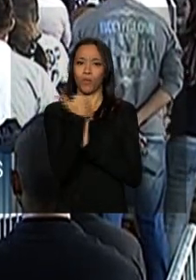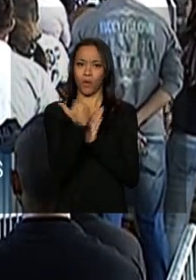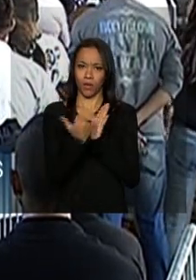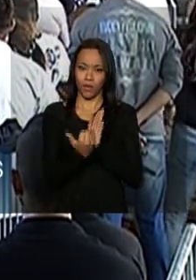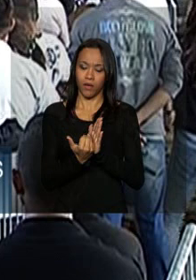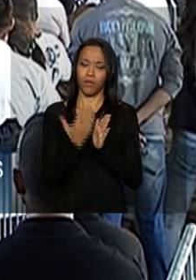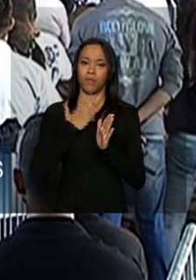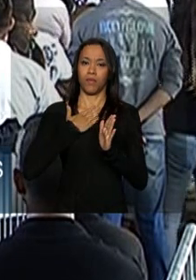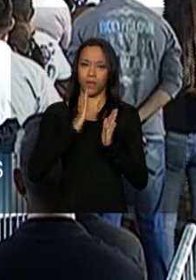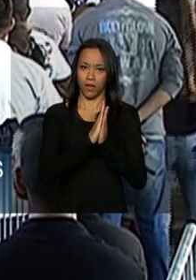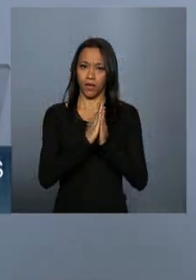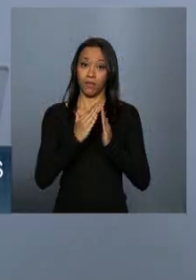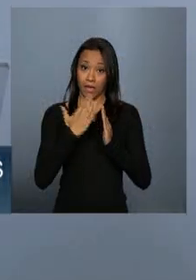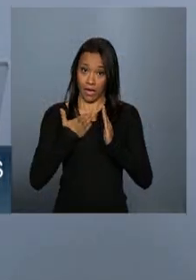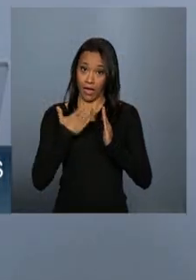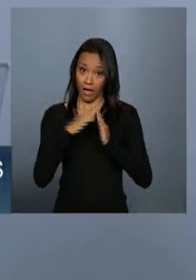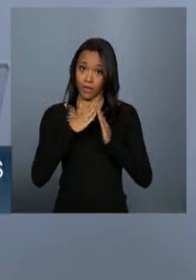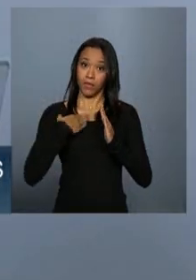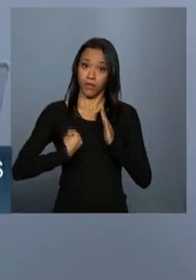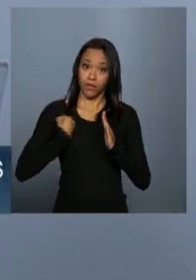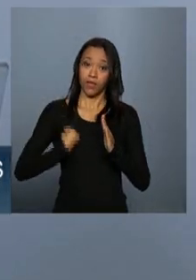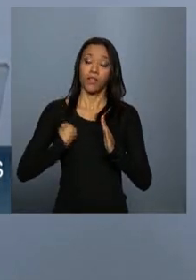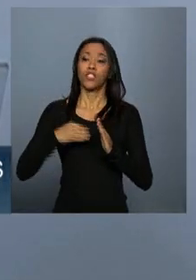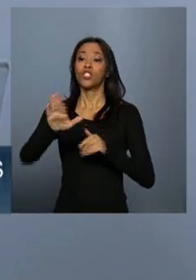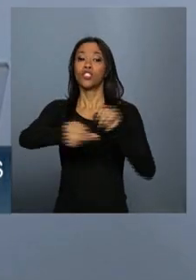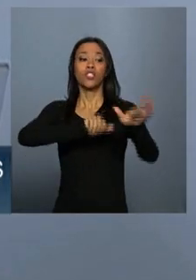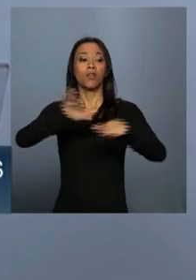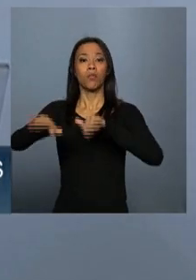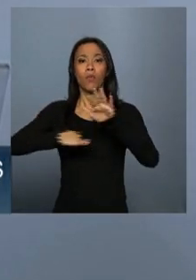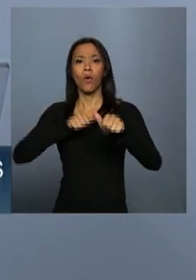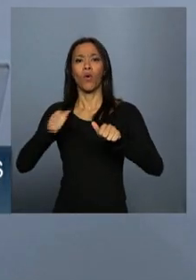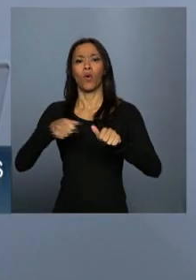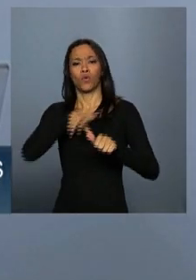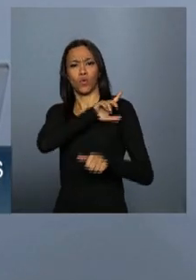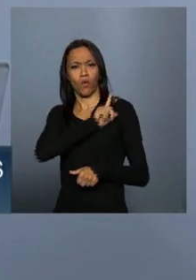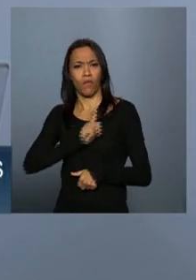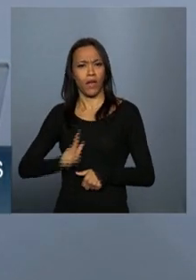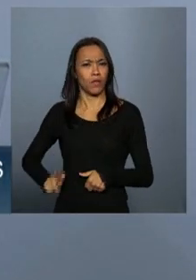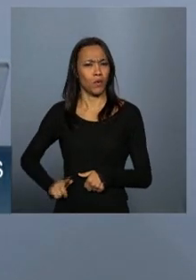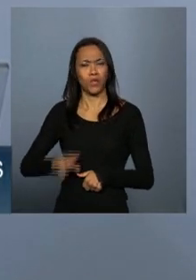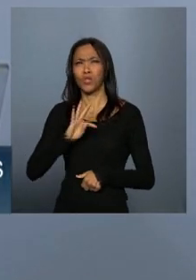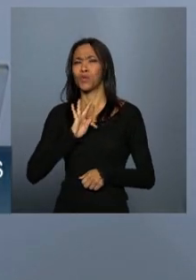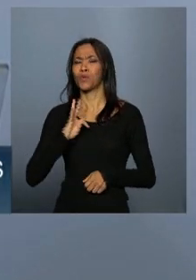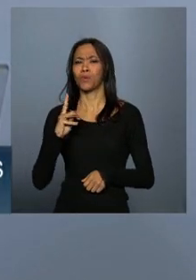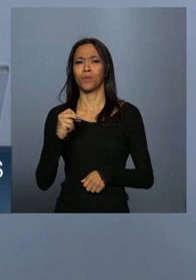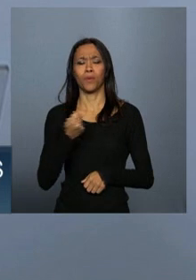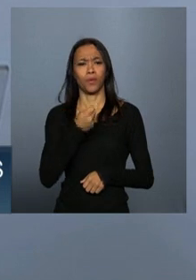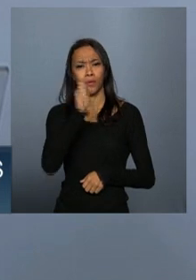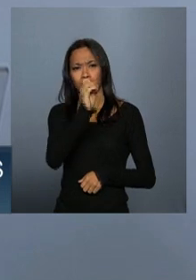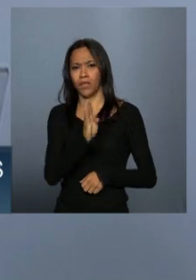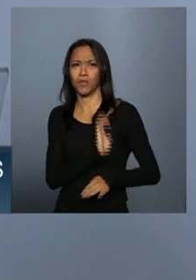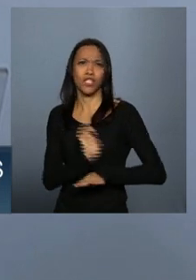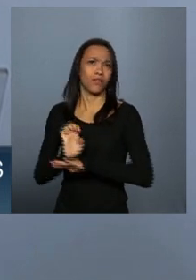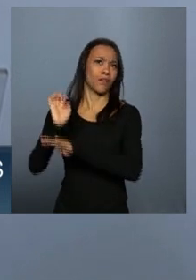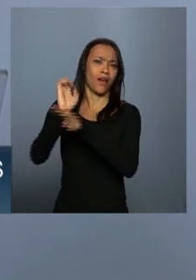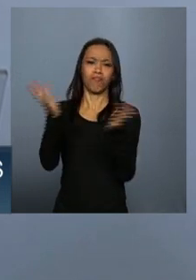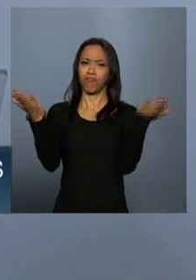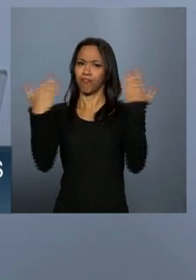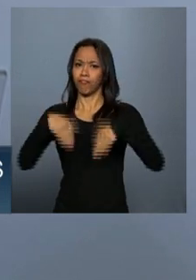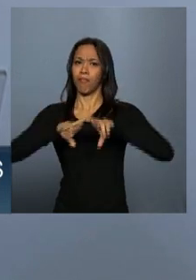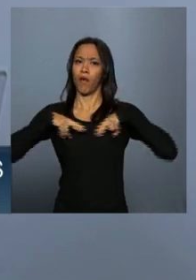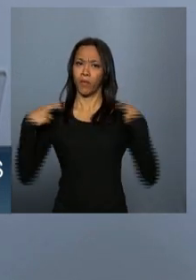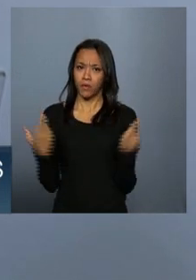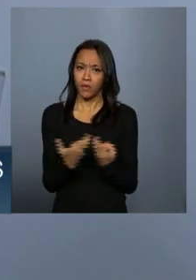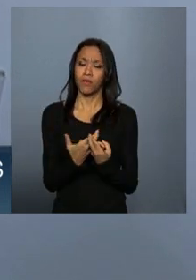começando o projeto. Chamou os governadores do Sudeste e do Sul. Tomamos uma aula ali, né, de